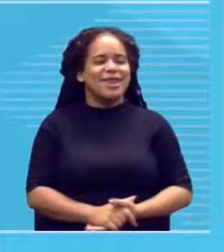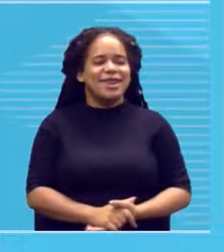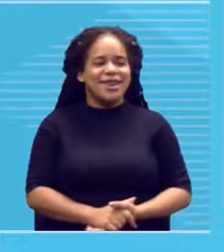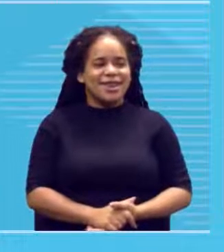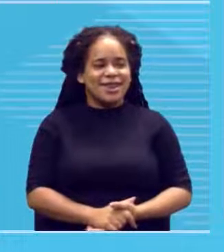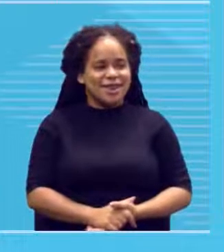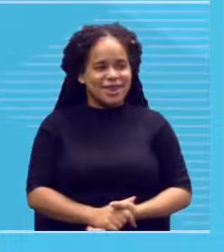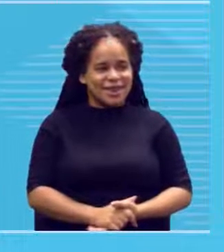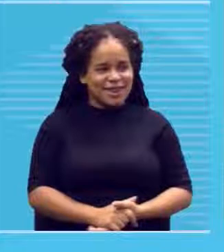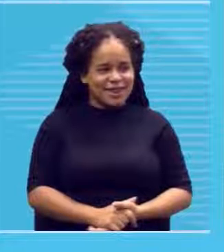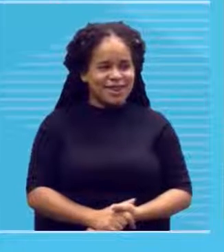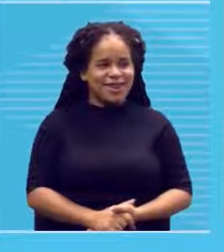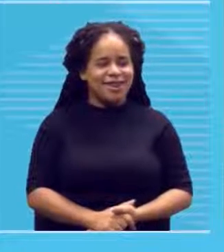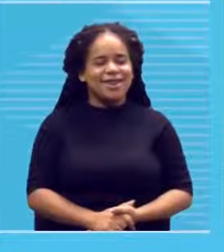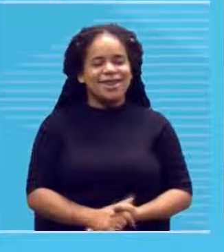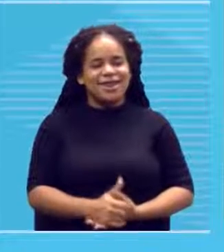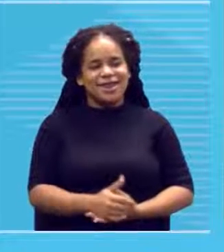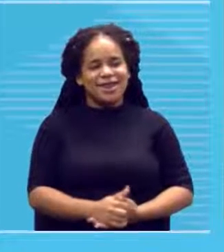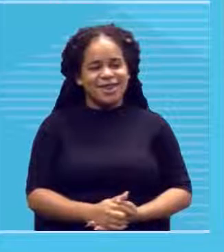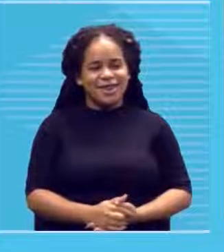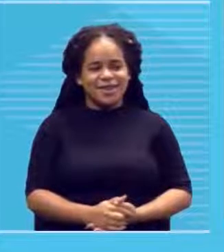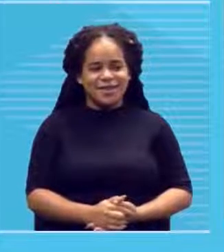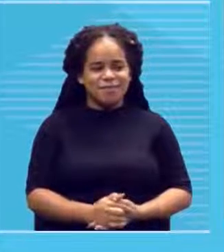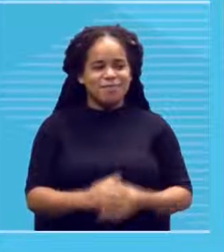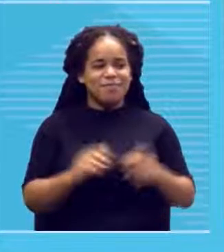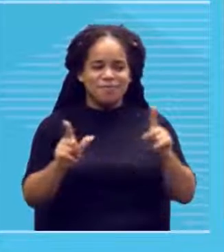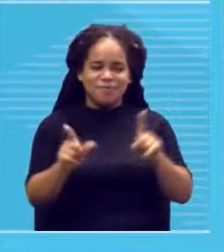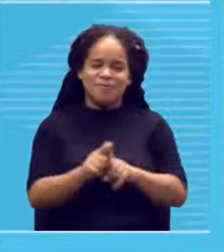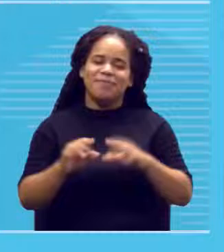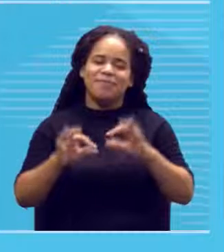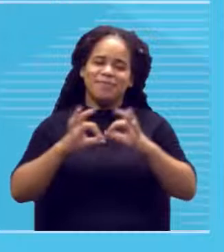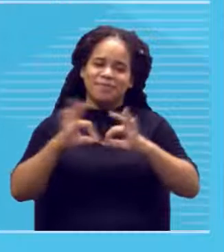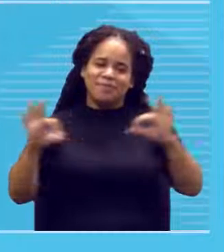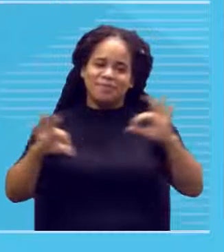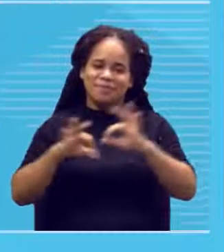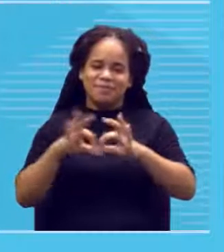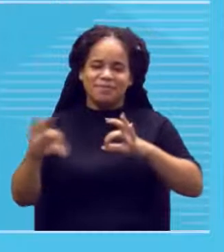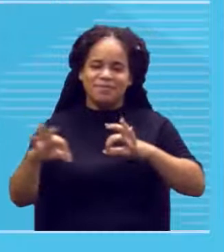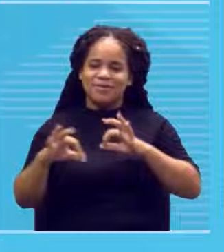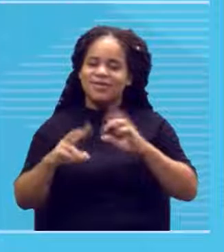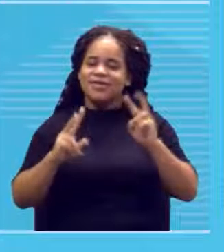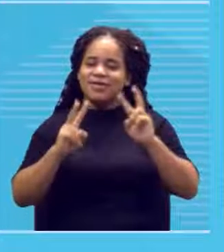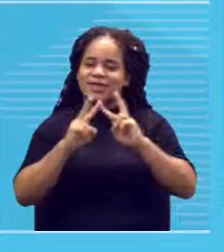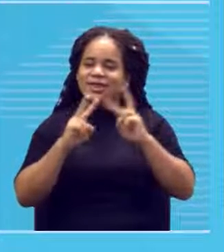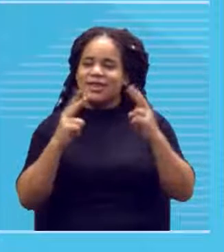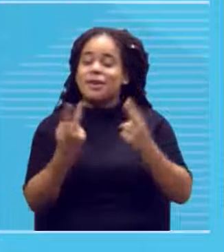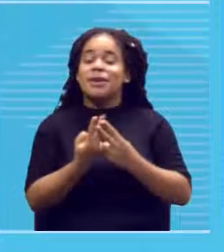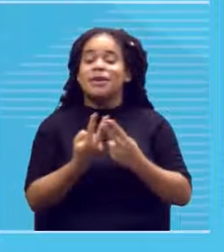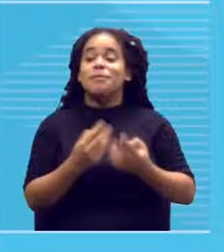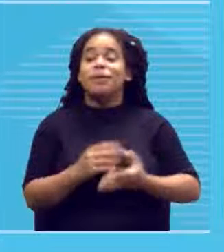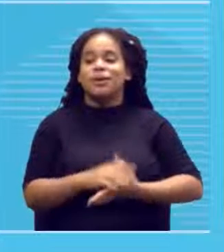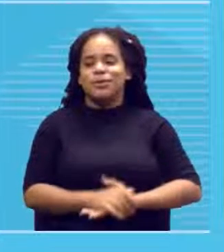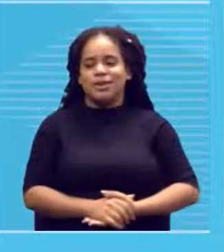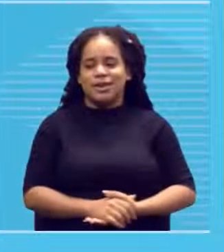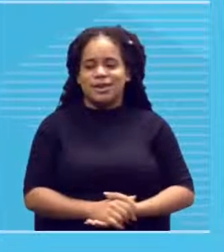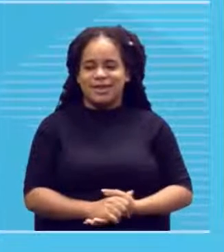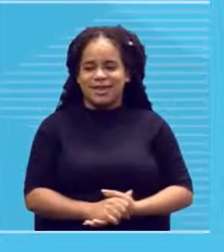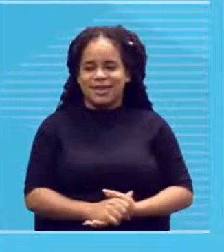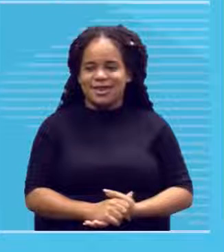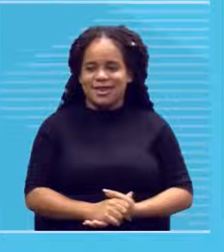lembrei da história agora aqui ei jovens medidas de volume 19/09